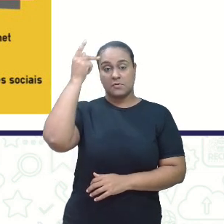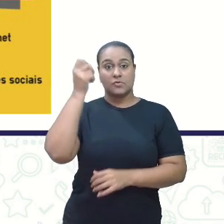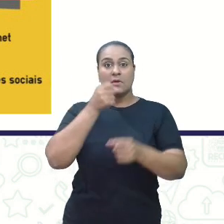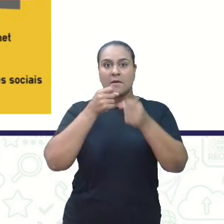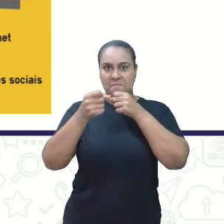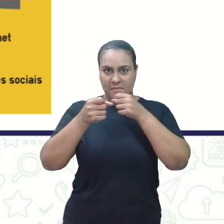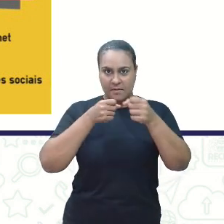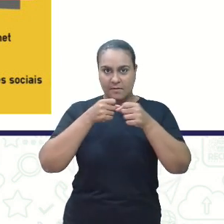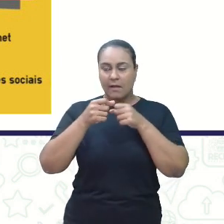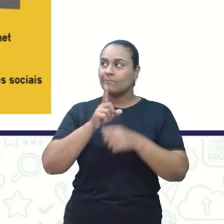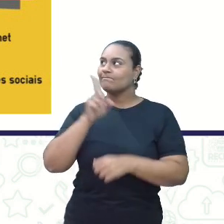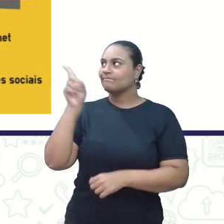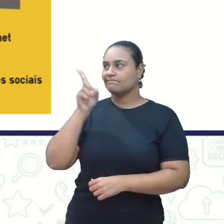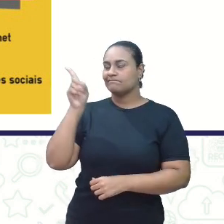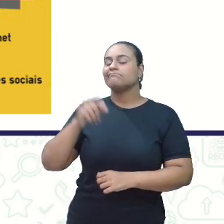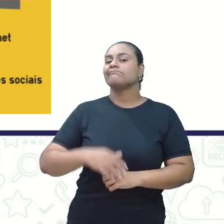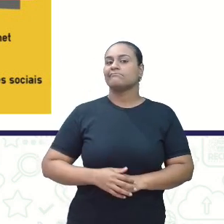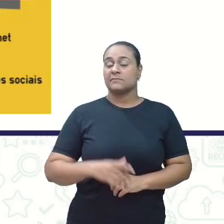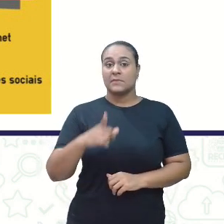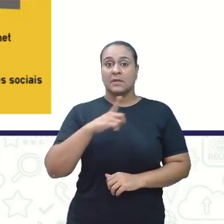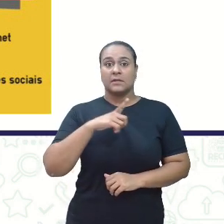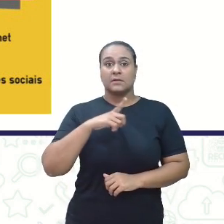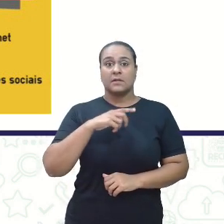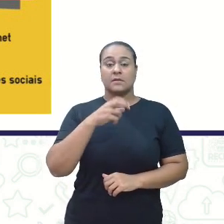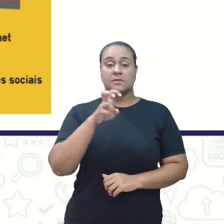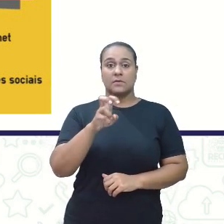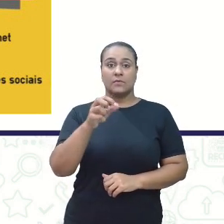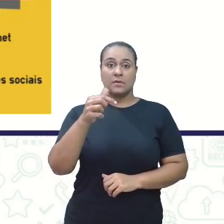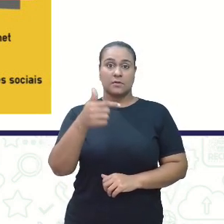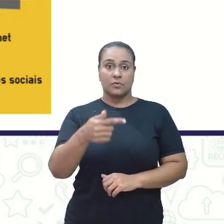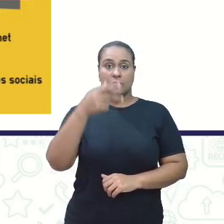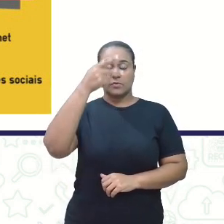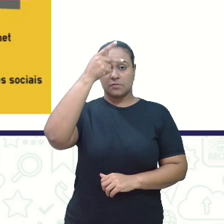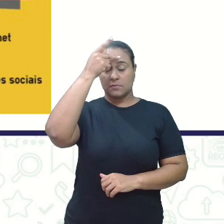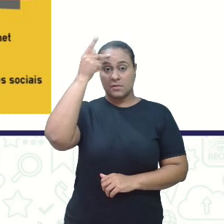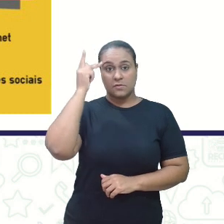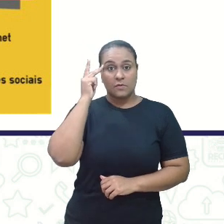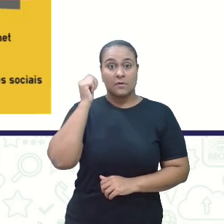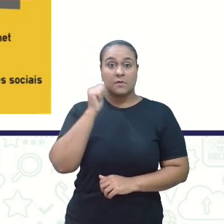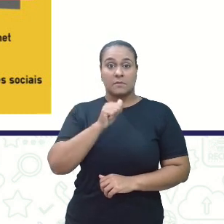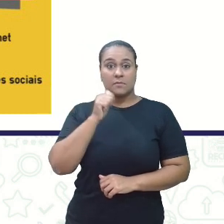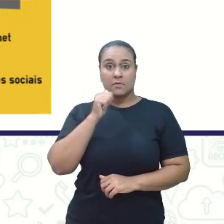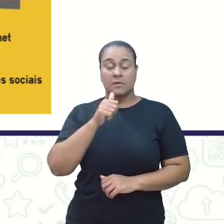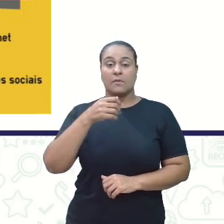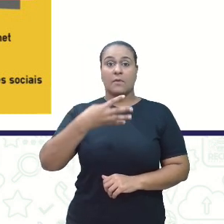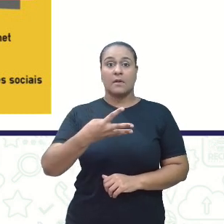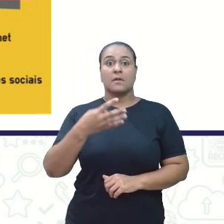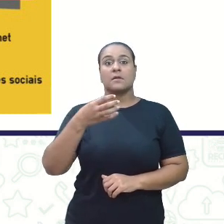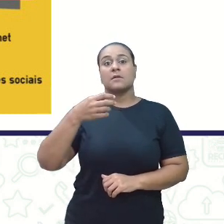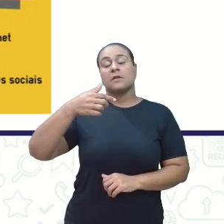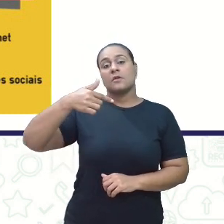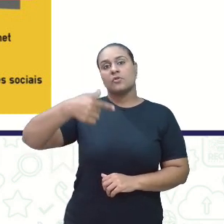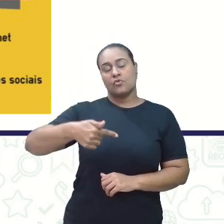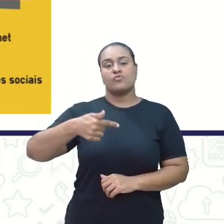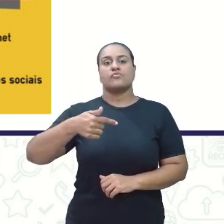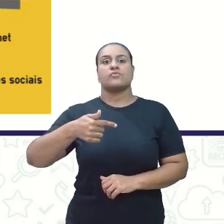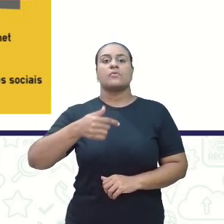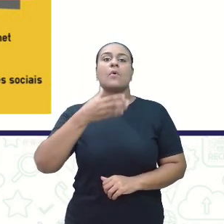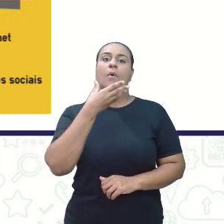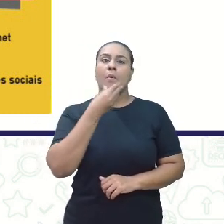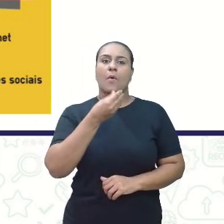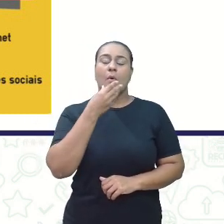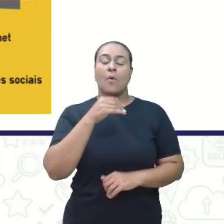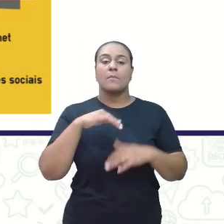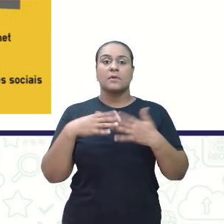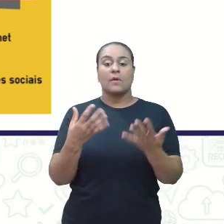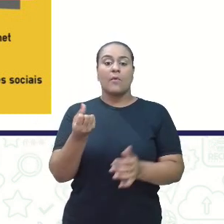entrevistadas. Daí a gente tem 52% sendo mulheres e 48% sendo homens. Então a gente já vê que a quantidade